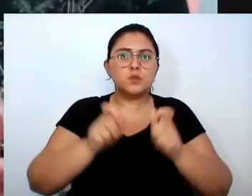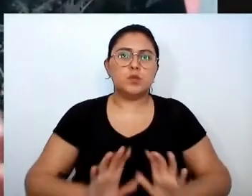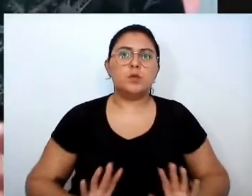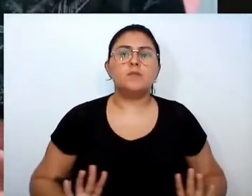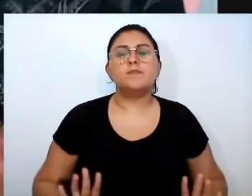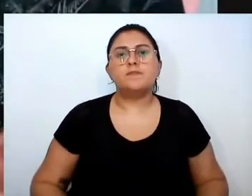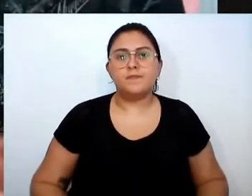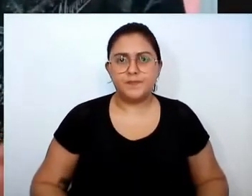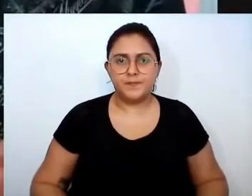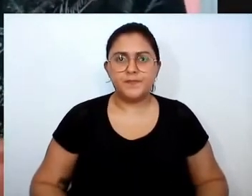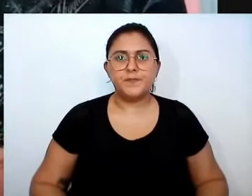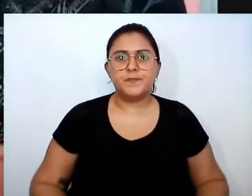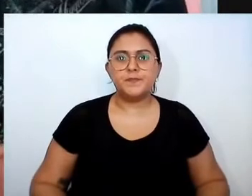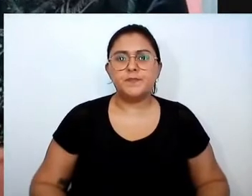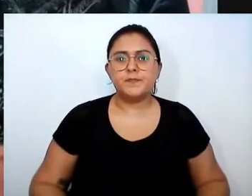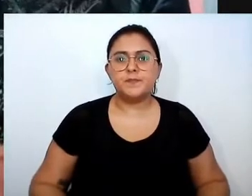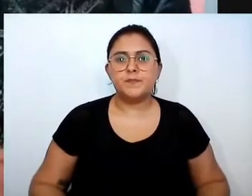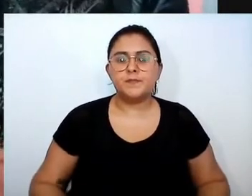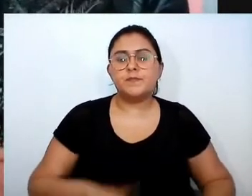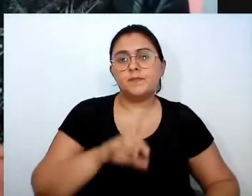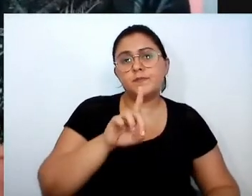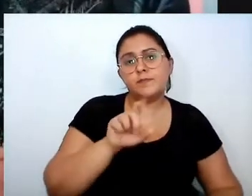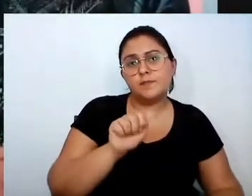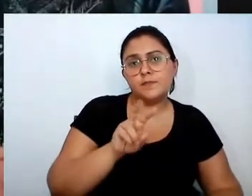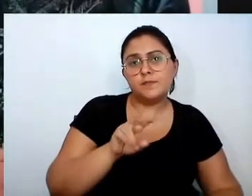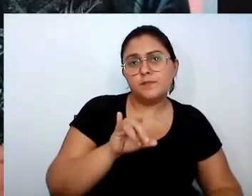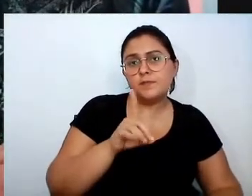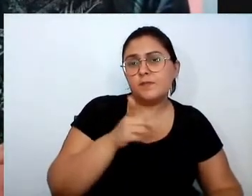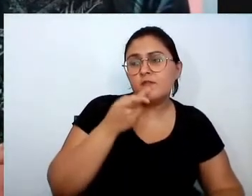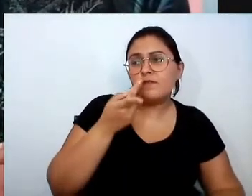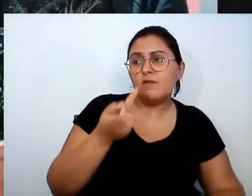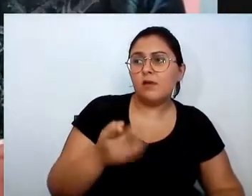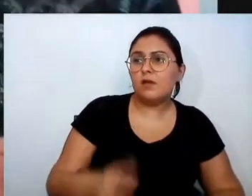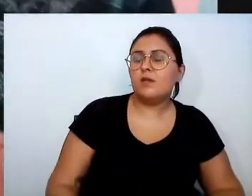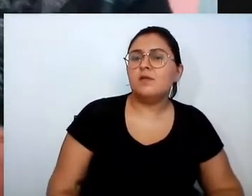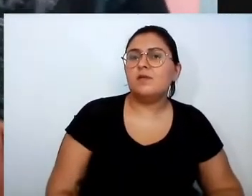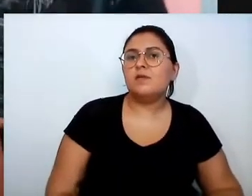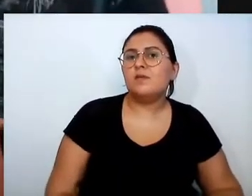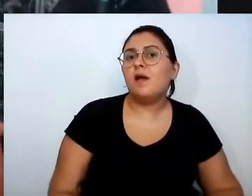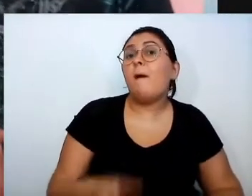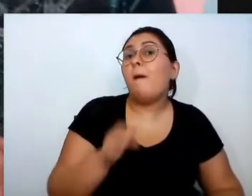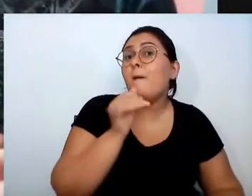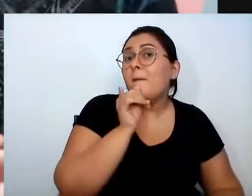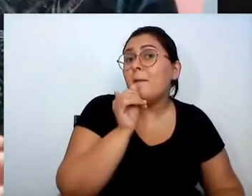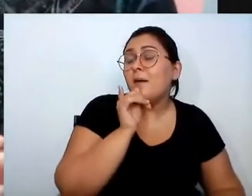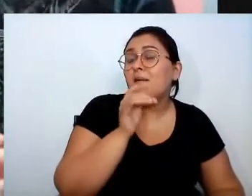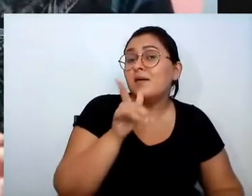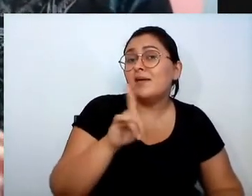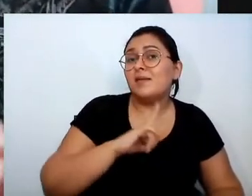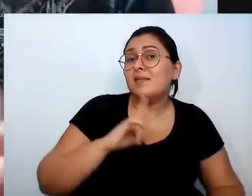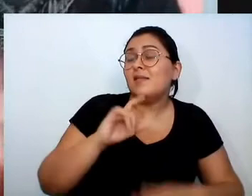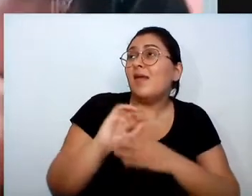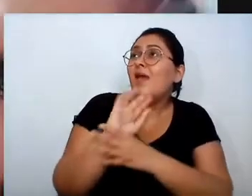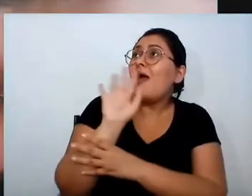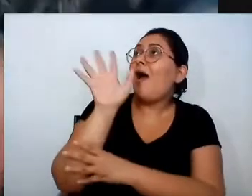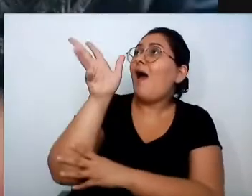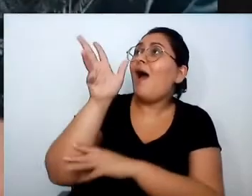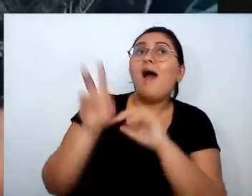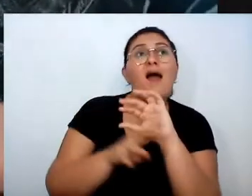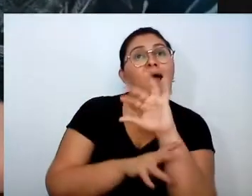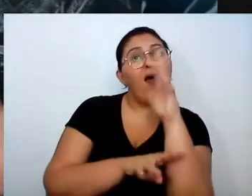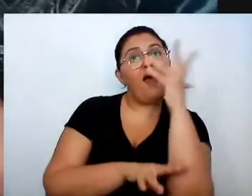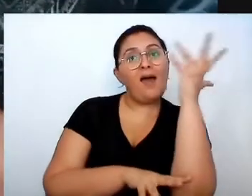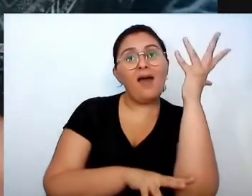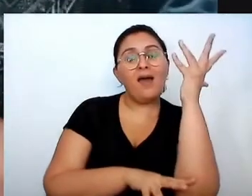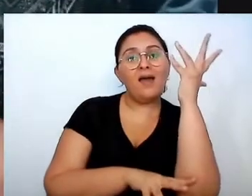Uma correção Sim. ali. E eu lembro que até há um tempo, não sei, não faz muito tempo, né, a questão dos coqueiros, né, na calçada